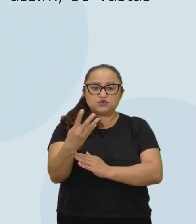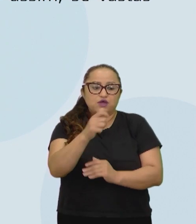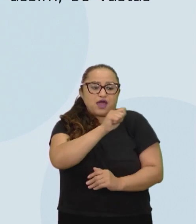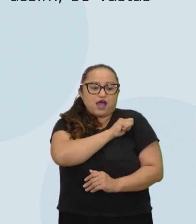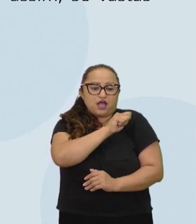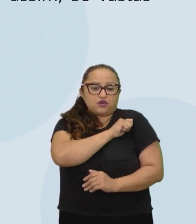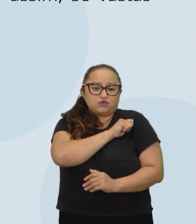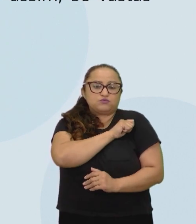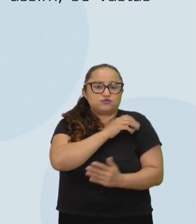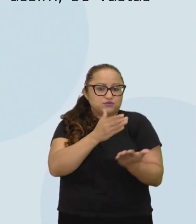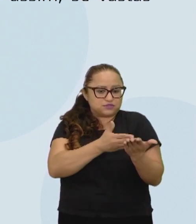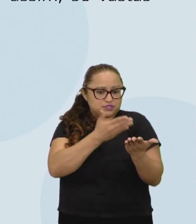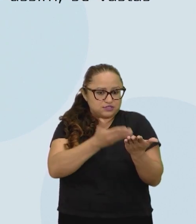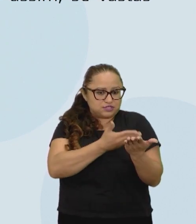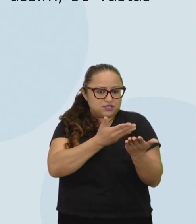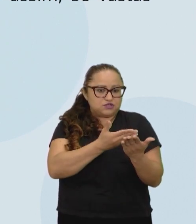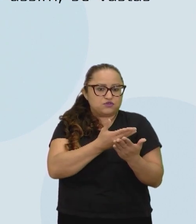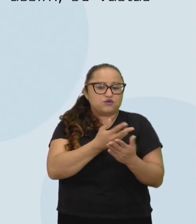volume 4.